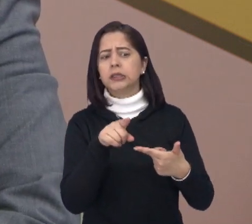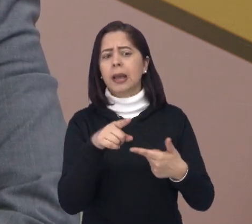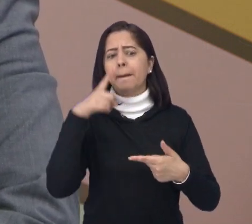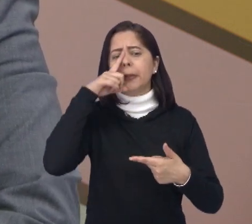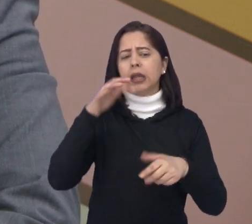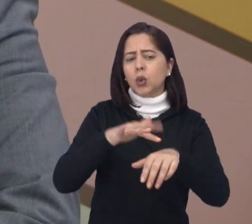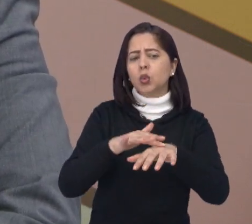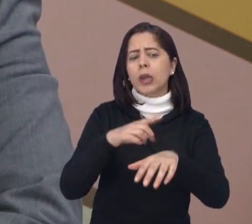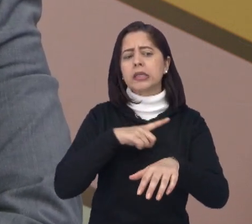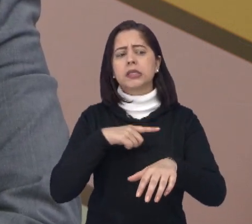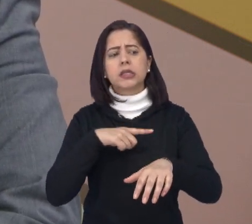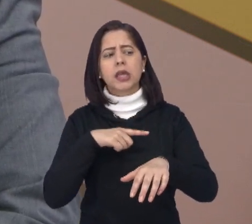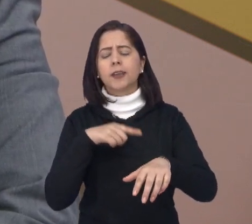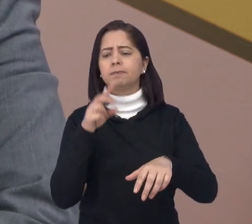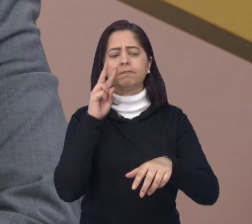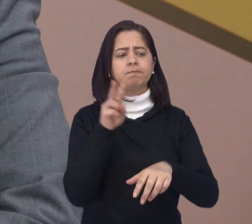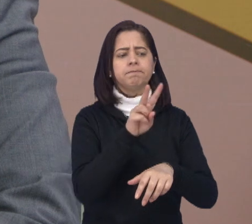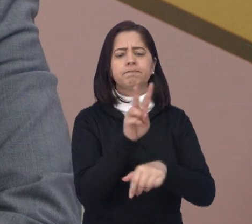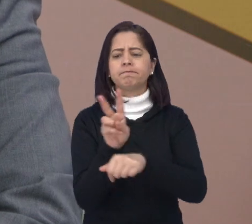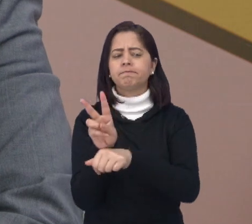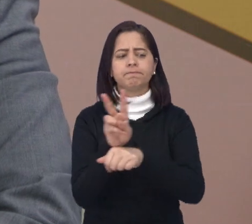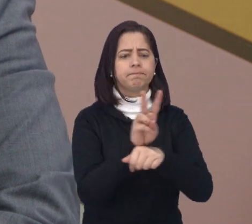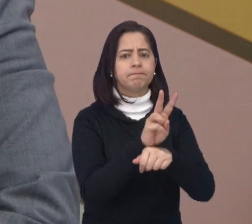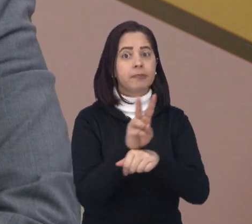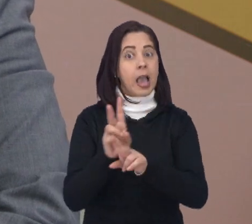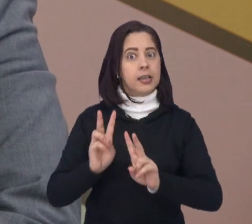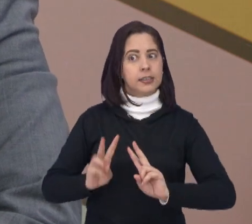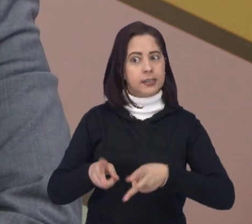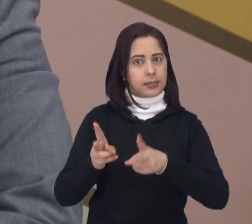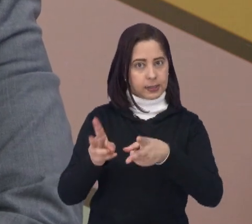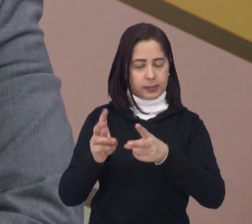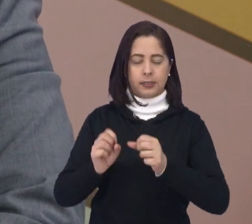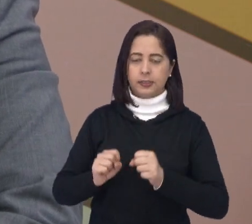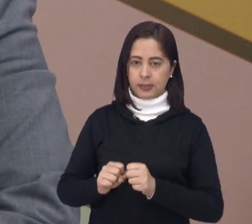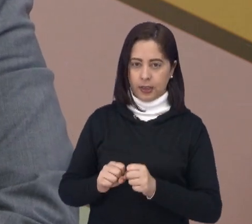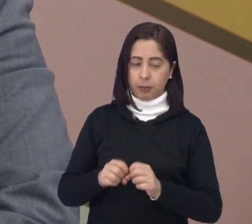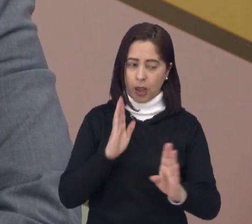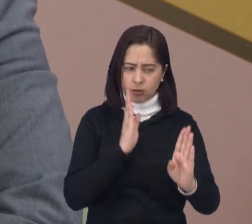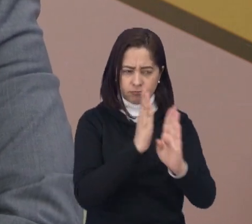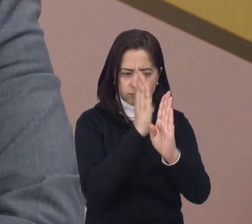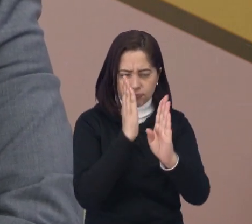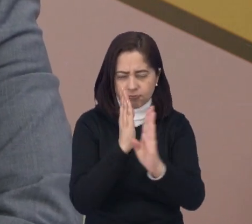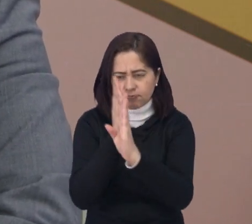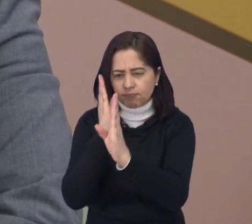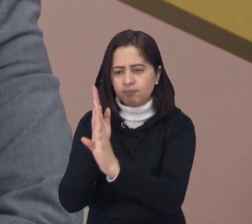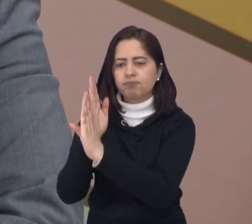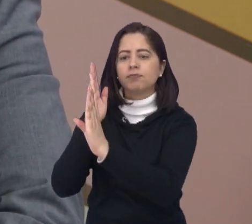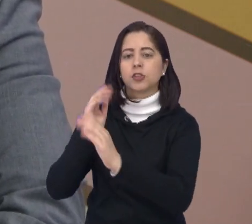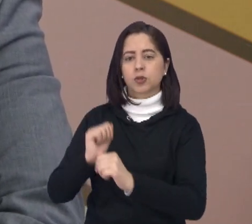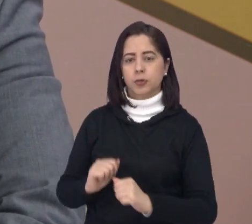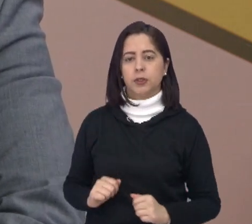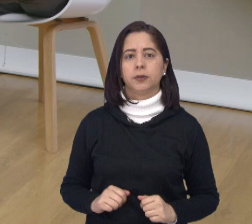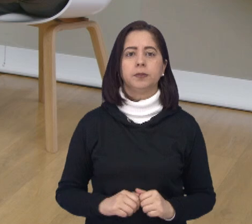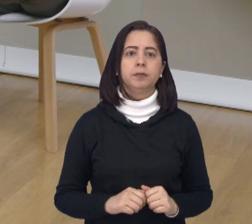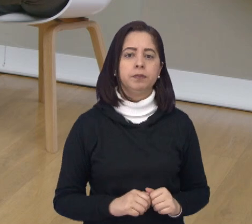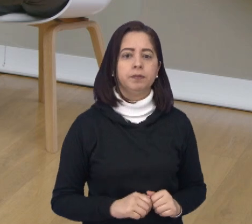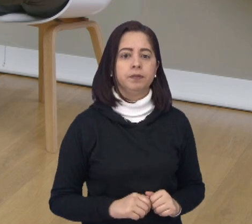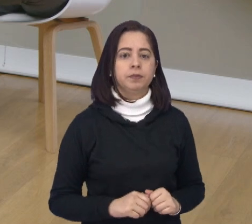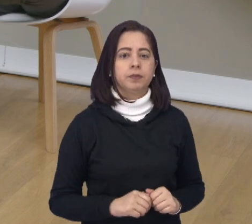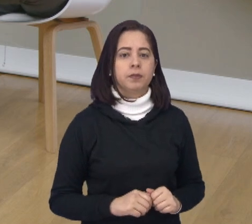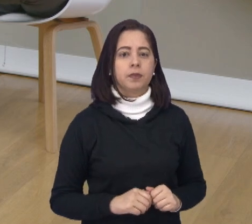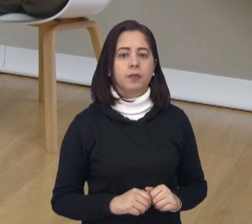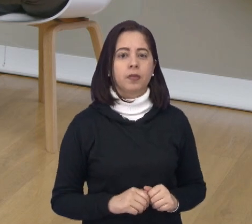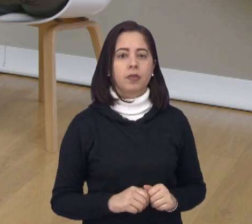que pode ser potencialmente levar a um risco ocupacional a esse colaborador. Doutor, todo